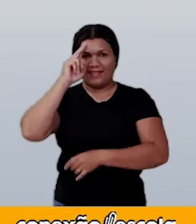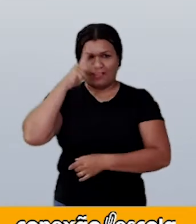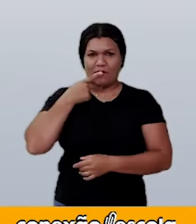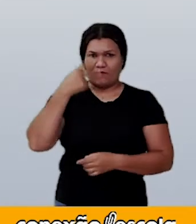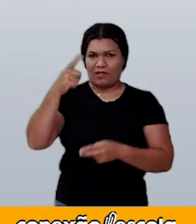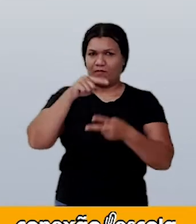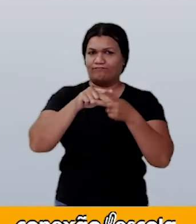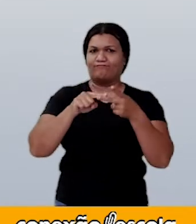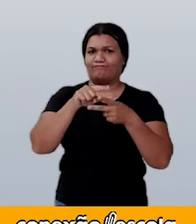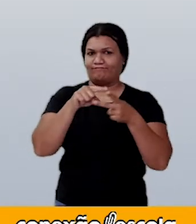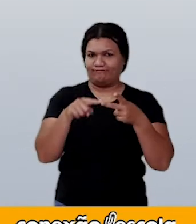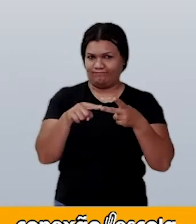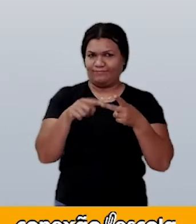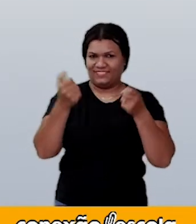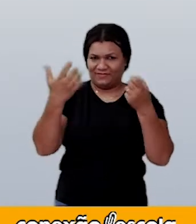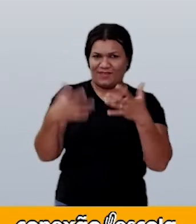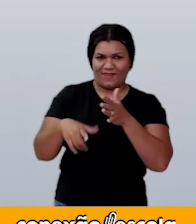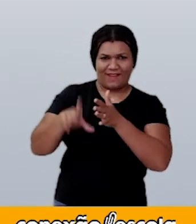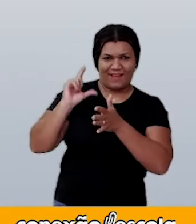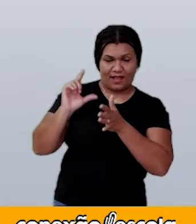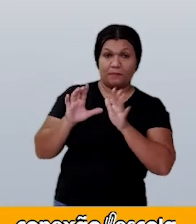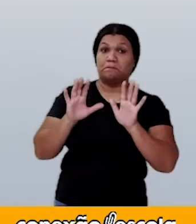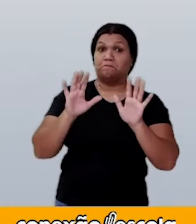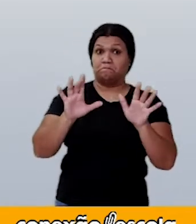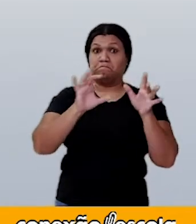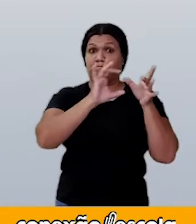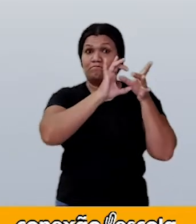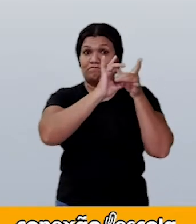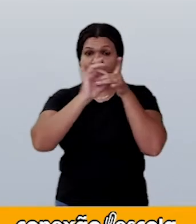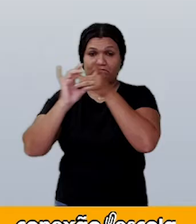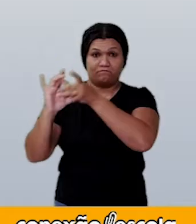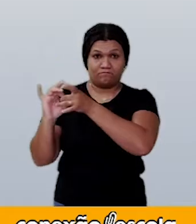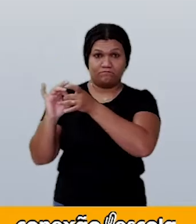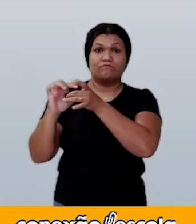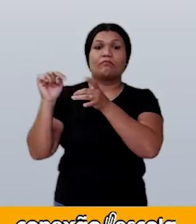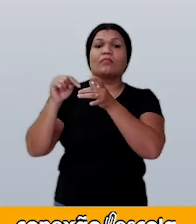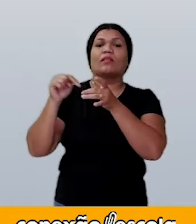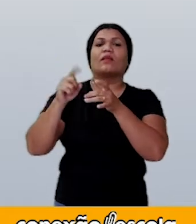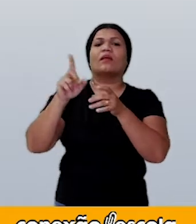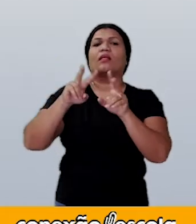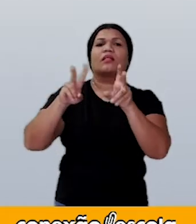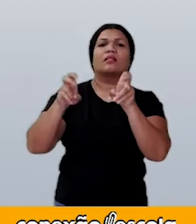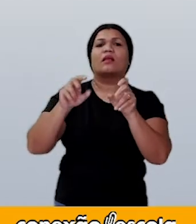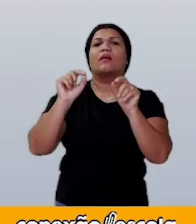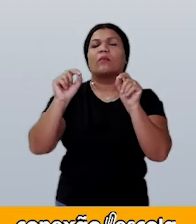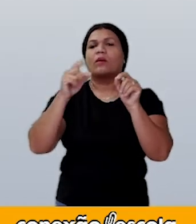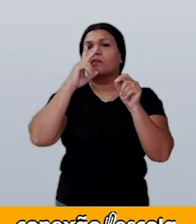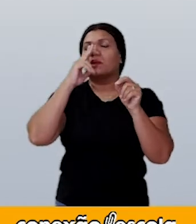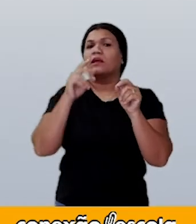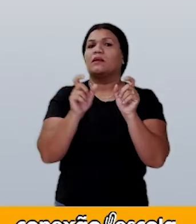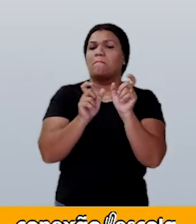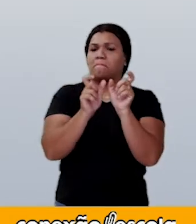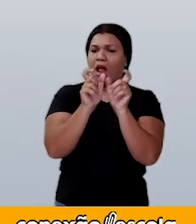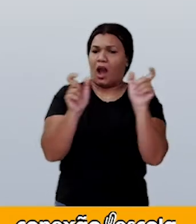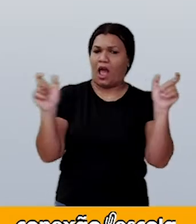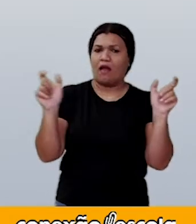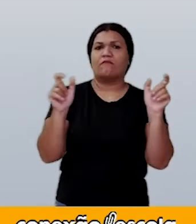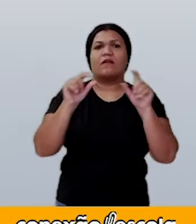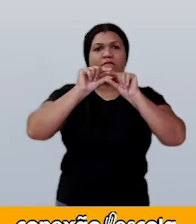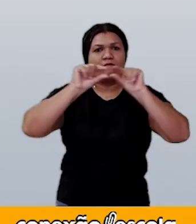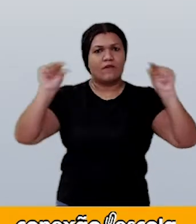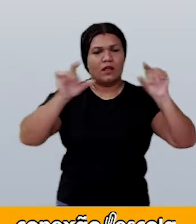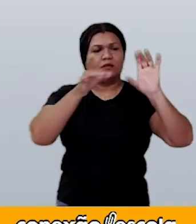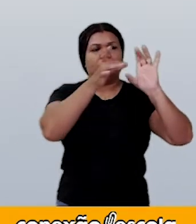essas duas palavras? Então, a coesão diz respeito à ligação entre as palavras e frases